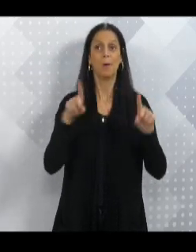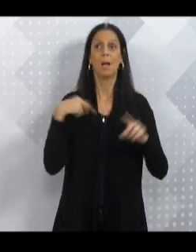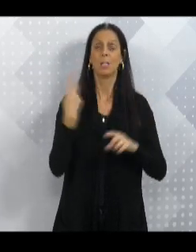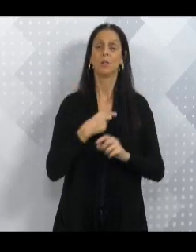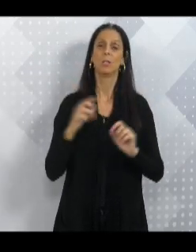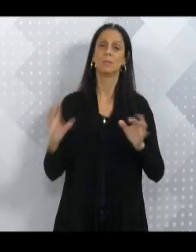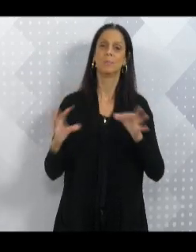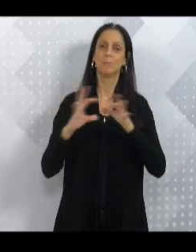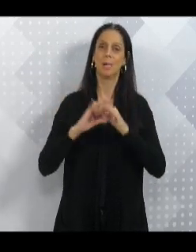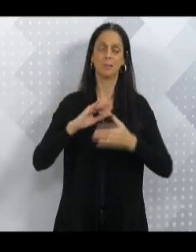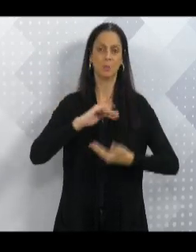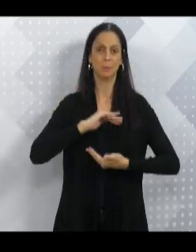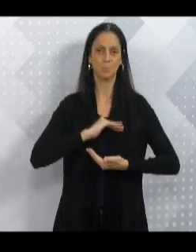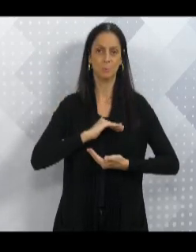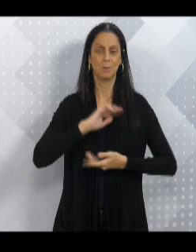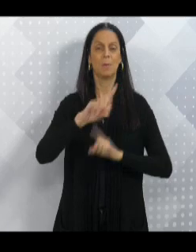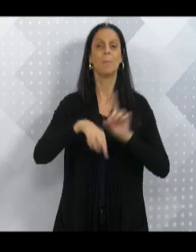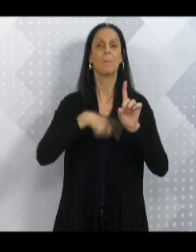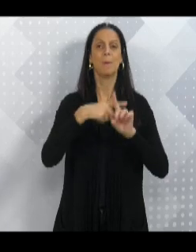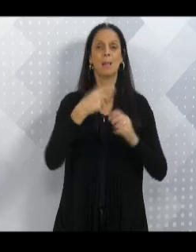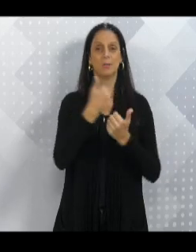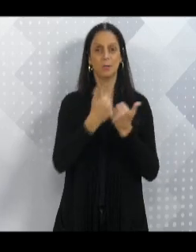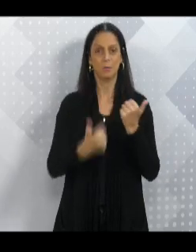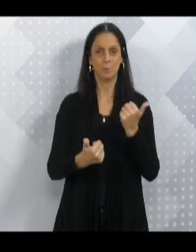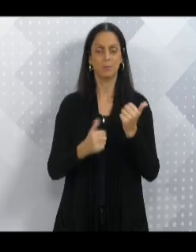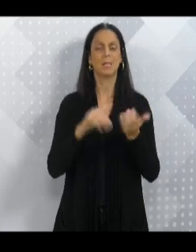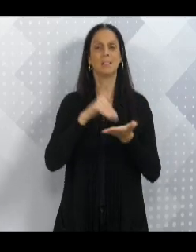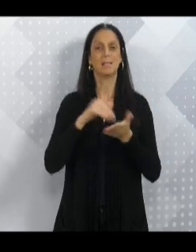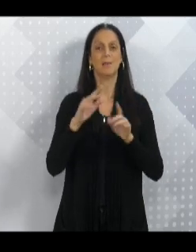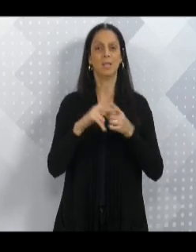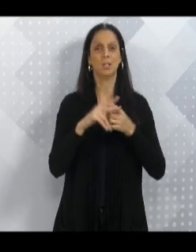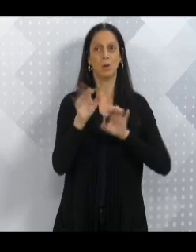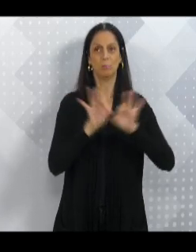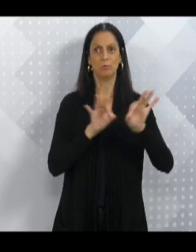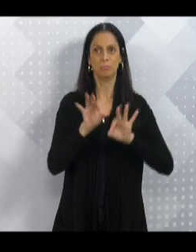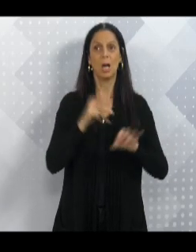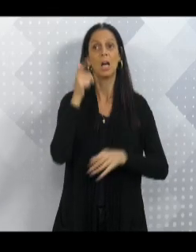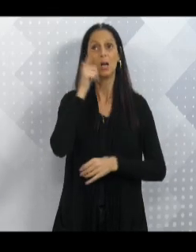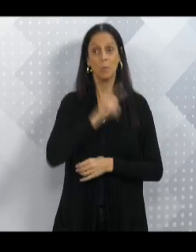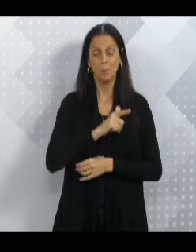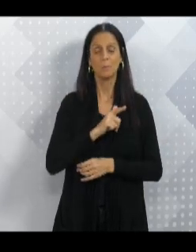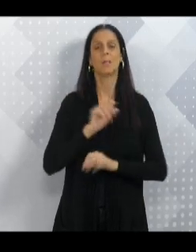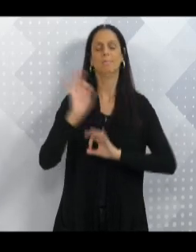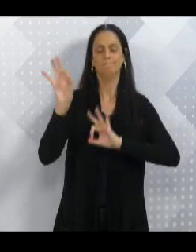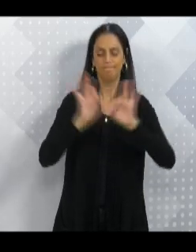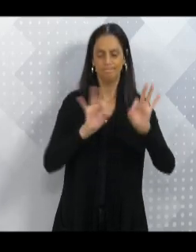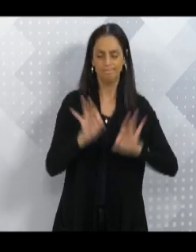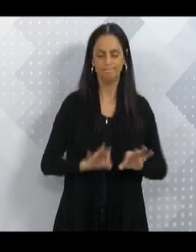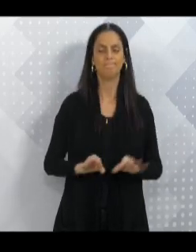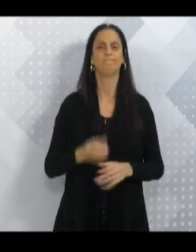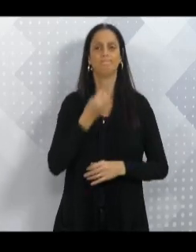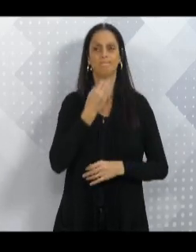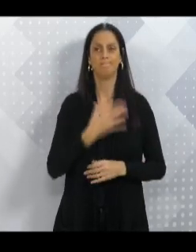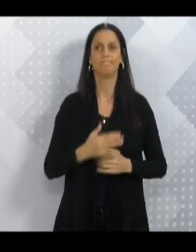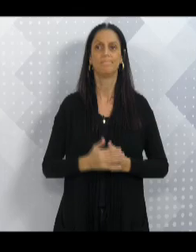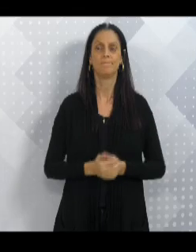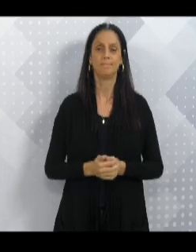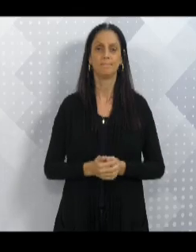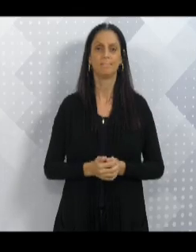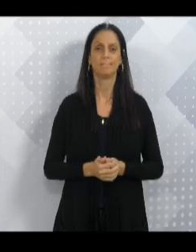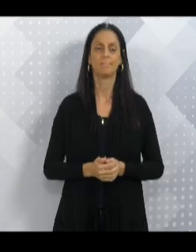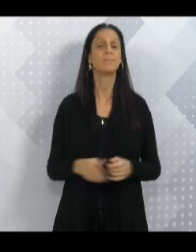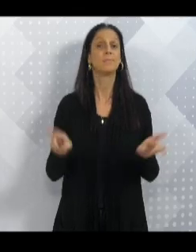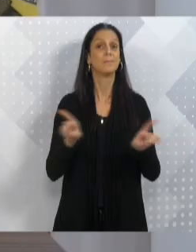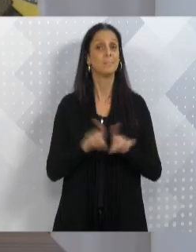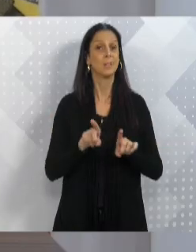Civil e Diretoria de Serviços Urbanos, realizar o trabalho com maestria. E, por último, não menos importante, a nossa visita